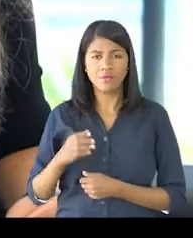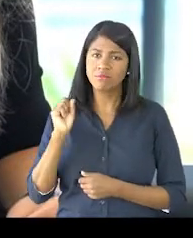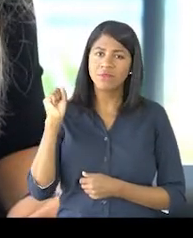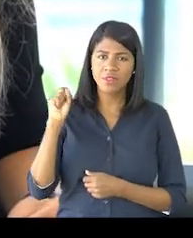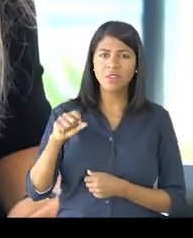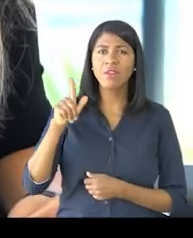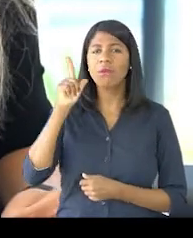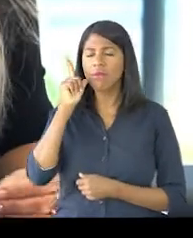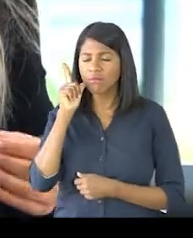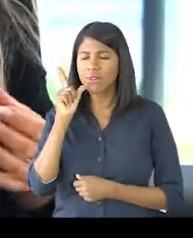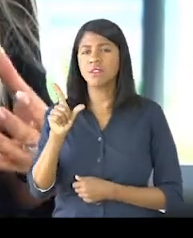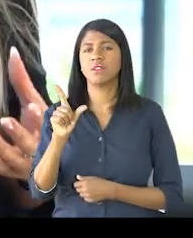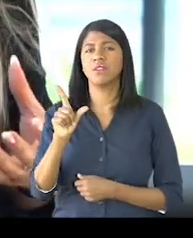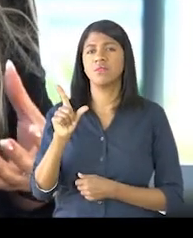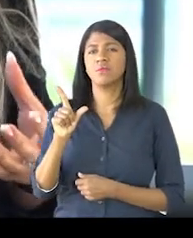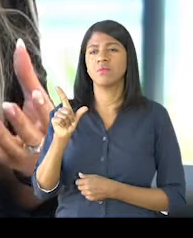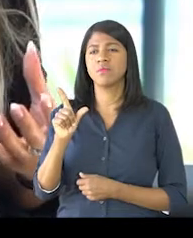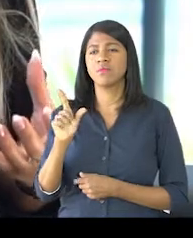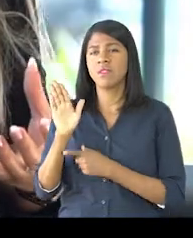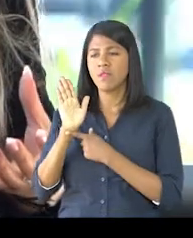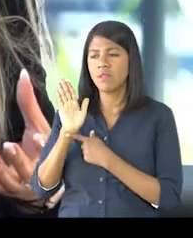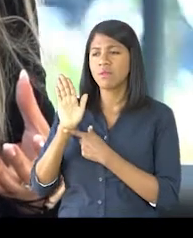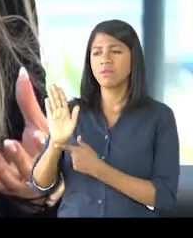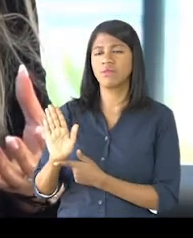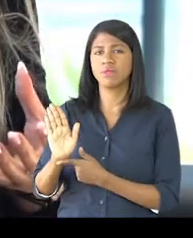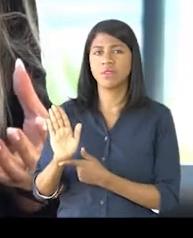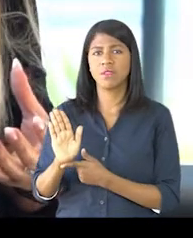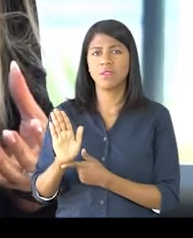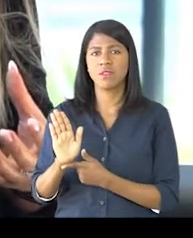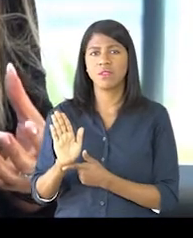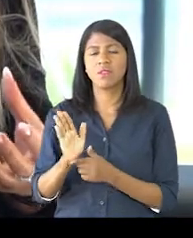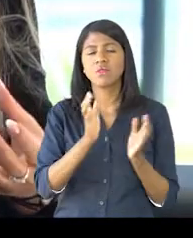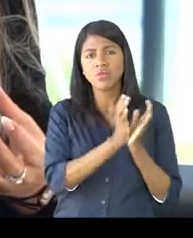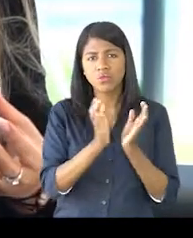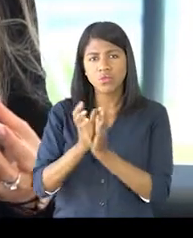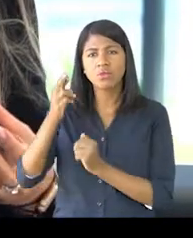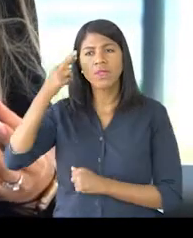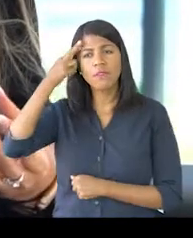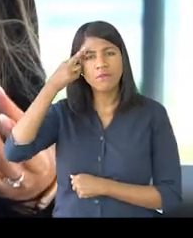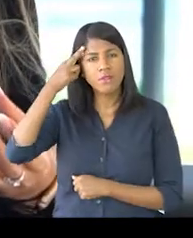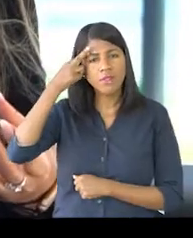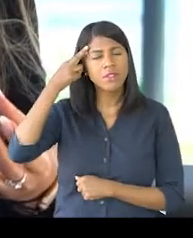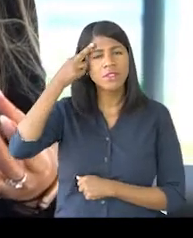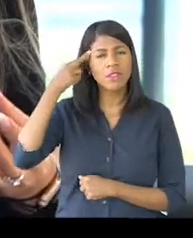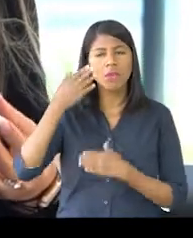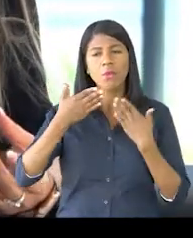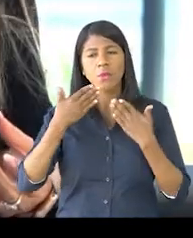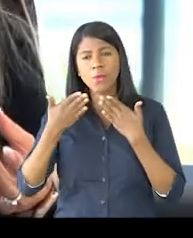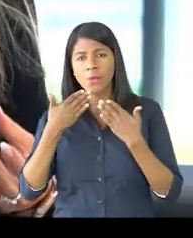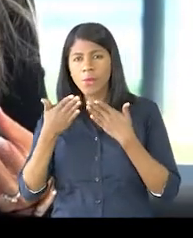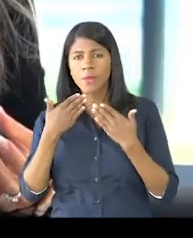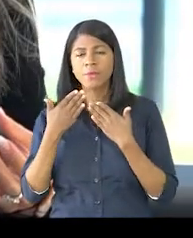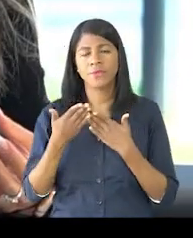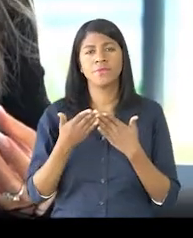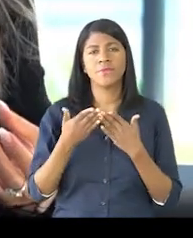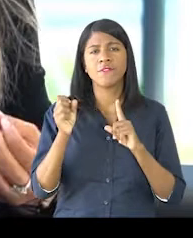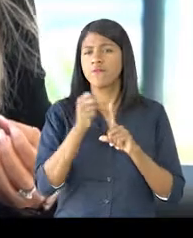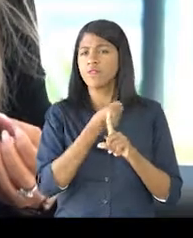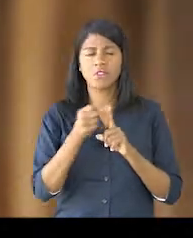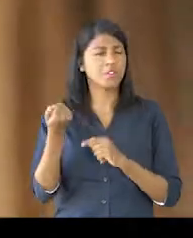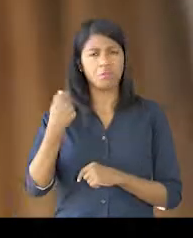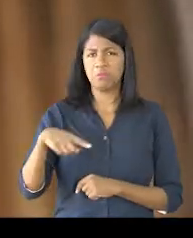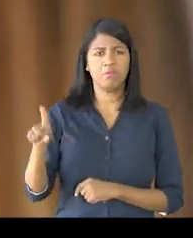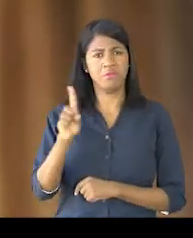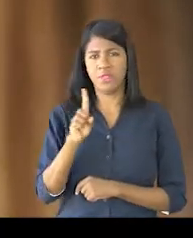10%. Então, a gente consegue realmente, através dos grupos reflexivos, mostrar para esse homem que